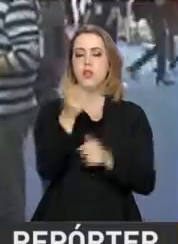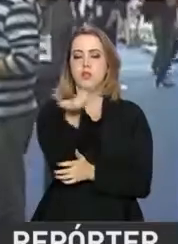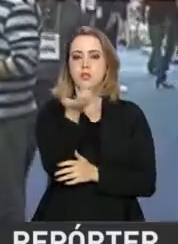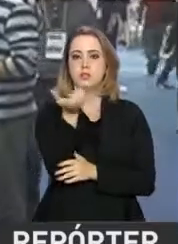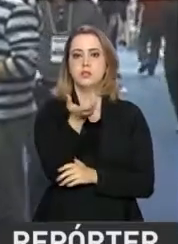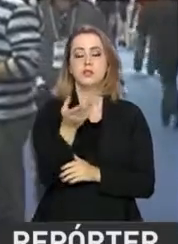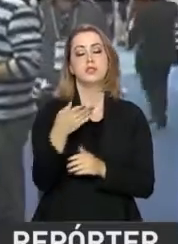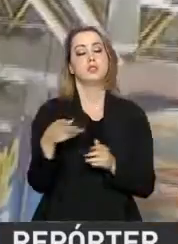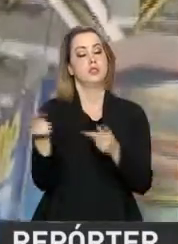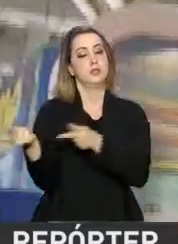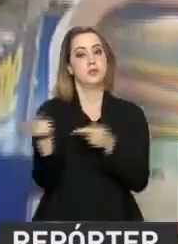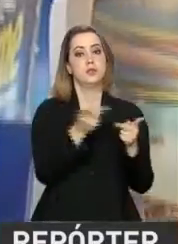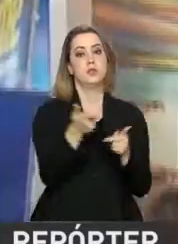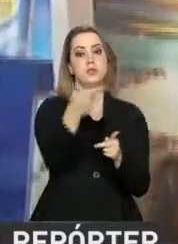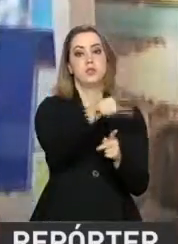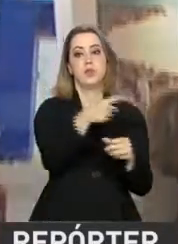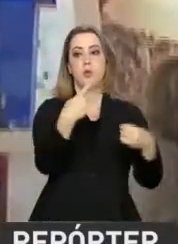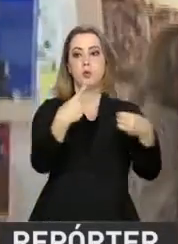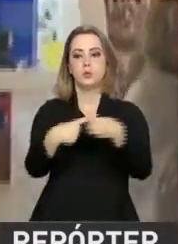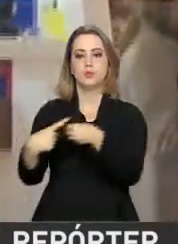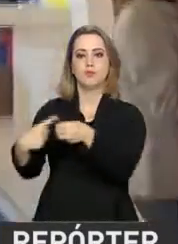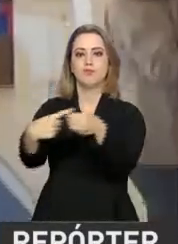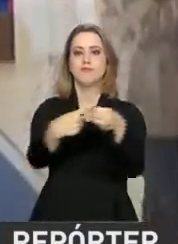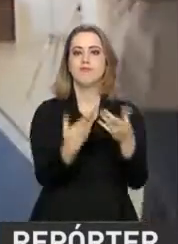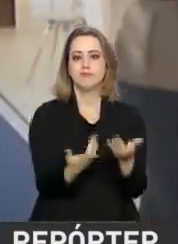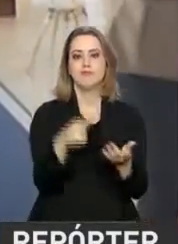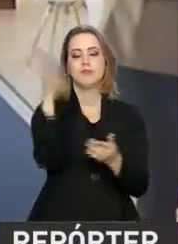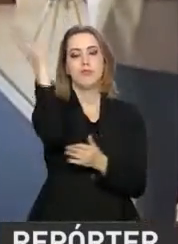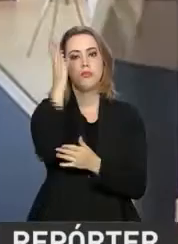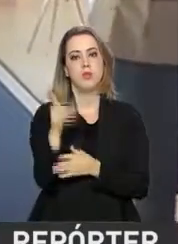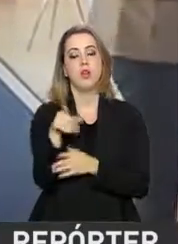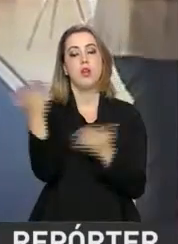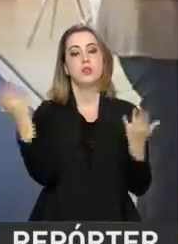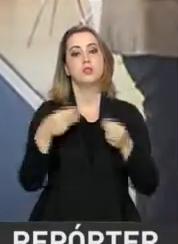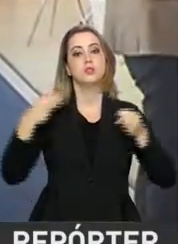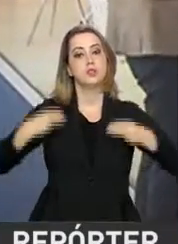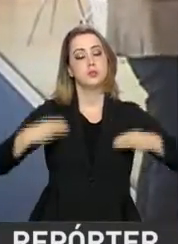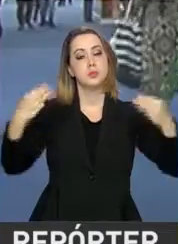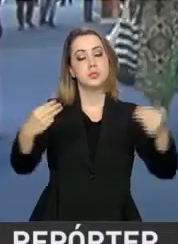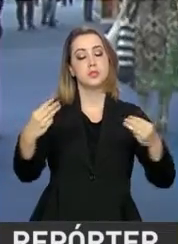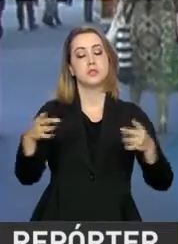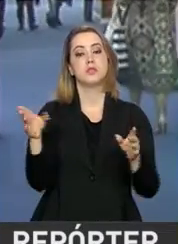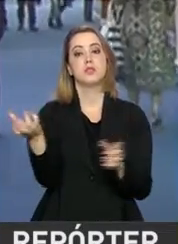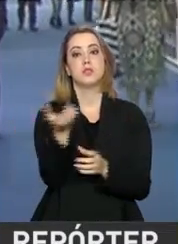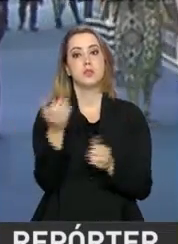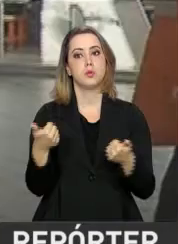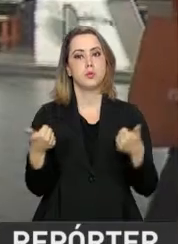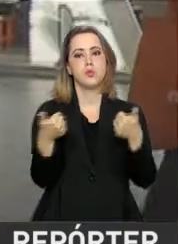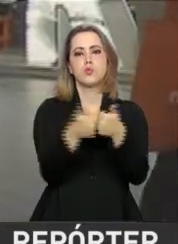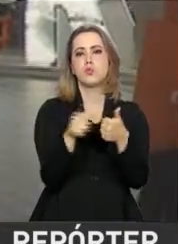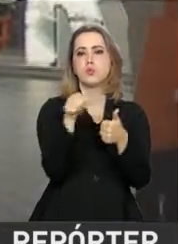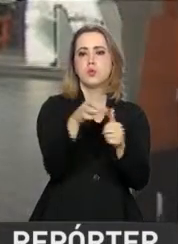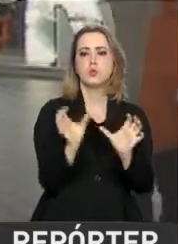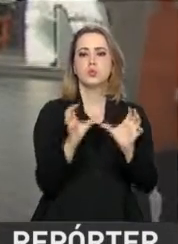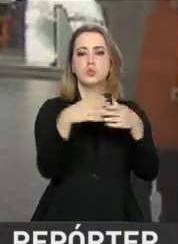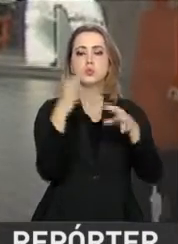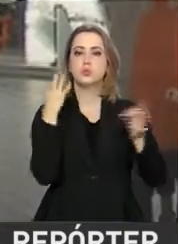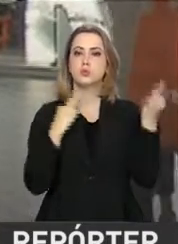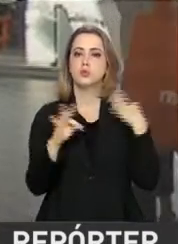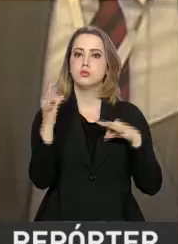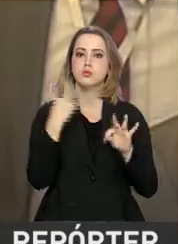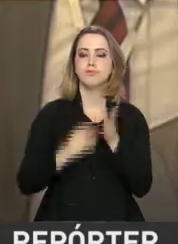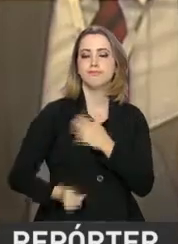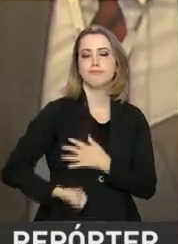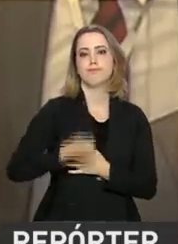lugares do país para isso o ministério quer estreitar a parceria com setor e qualificar a estrutura de turismo